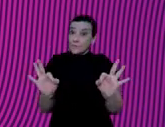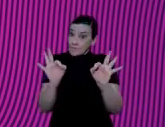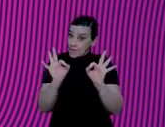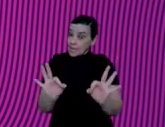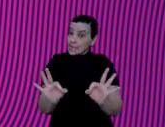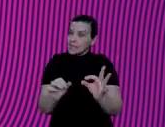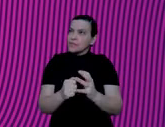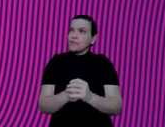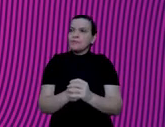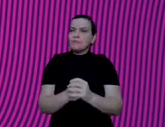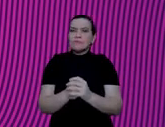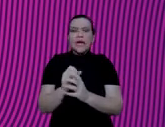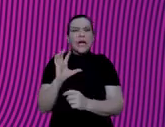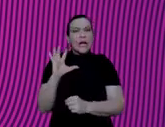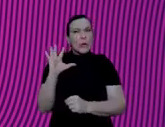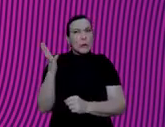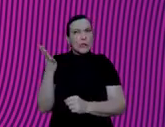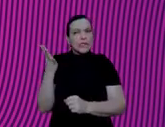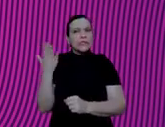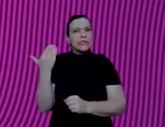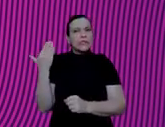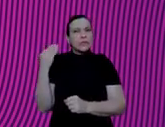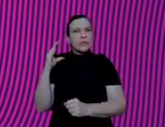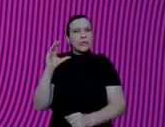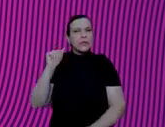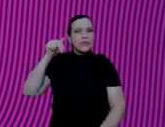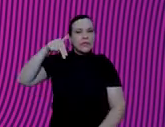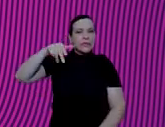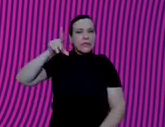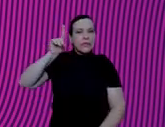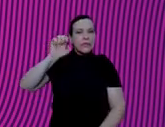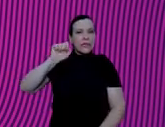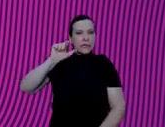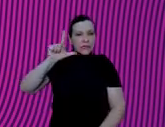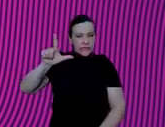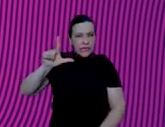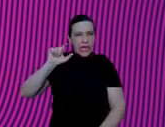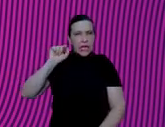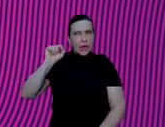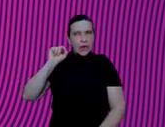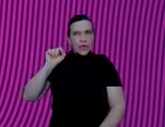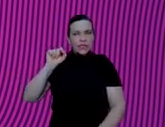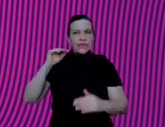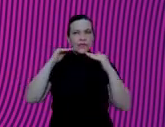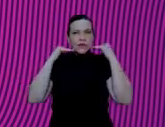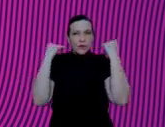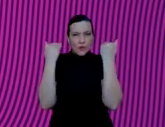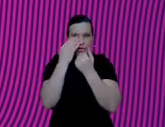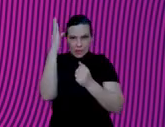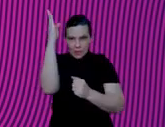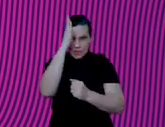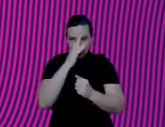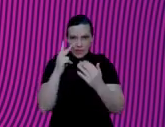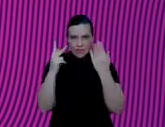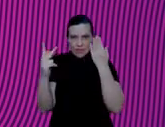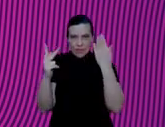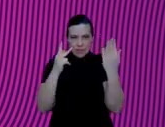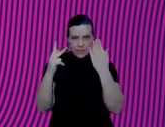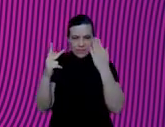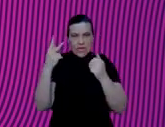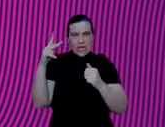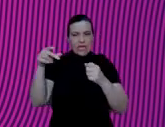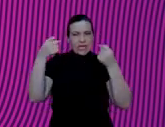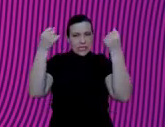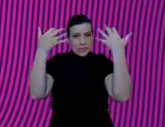recentemente, eu acho que o Candel teve no Congresso Brasileiro de Psiquiatria, e eu li uma entrevista em que ele dizia provavelmente se